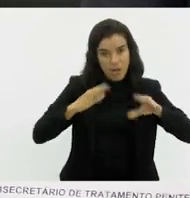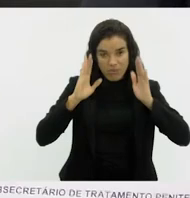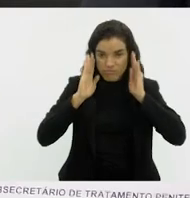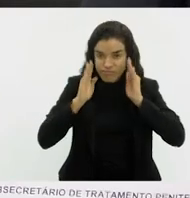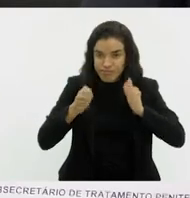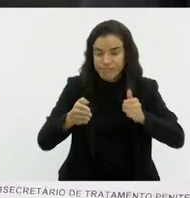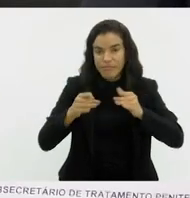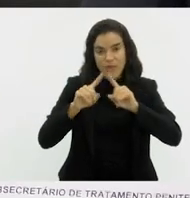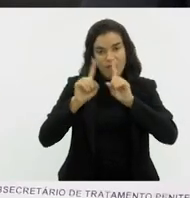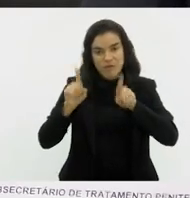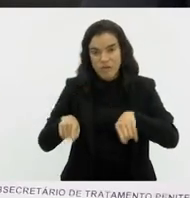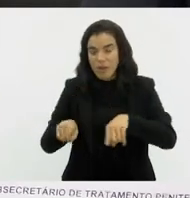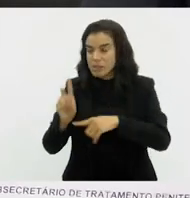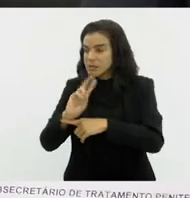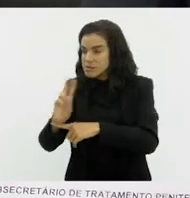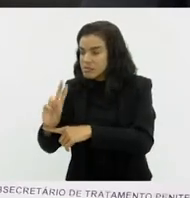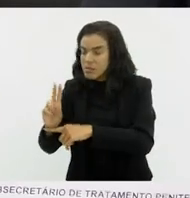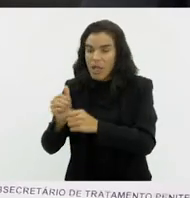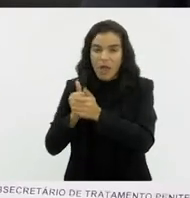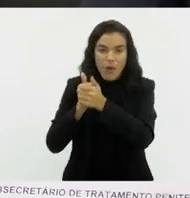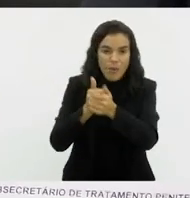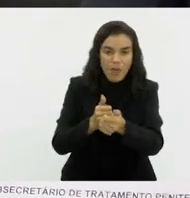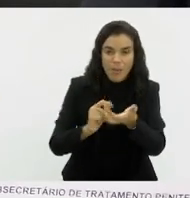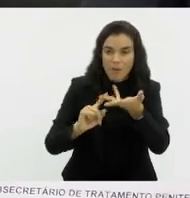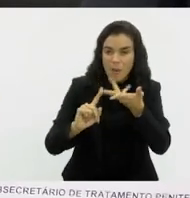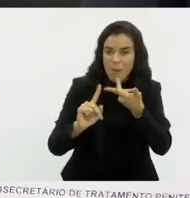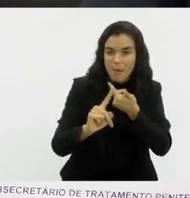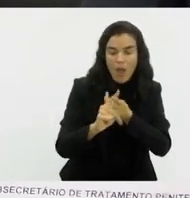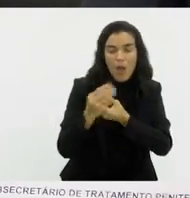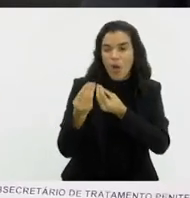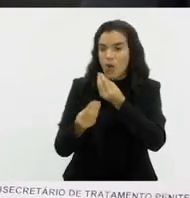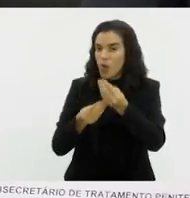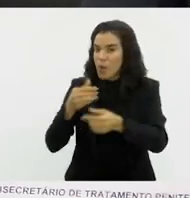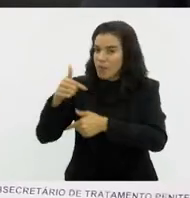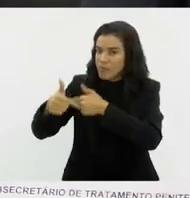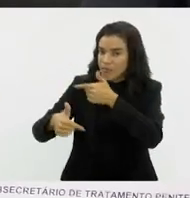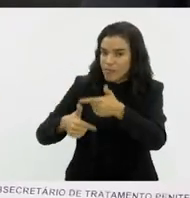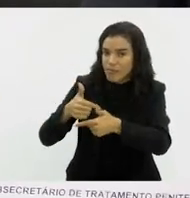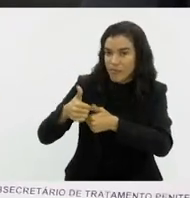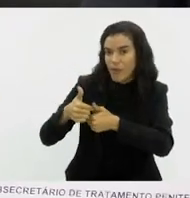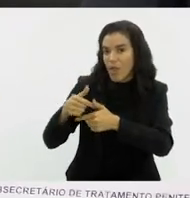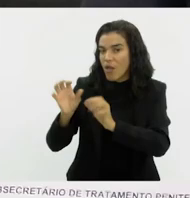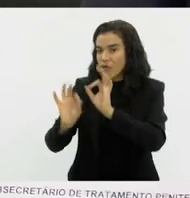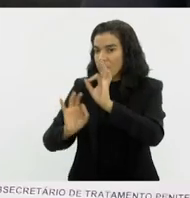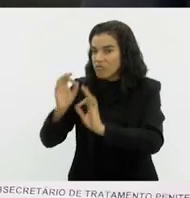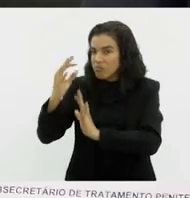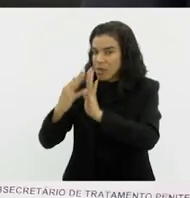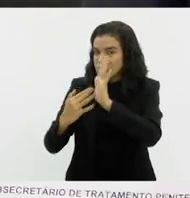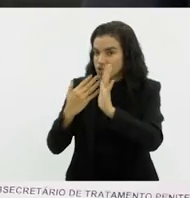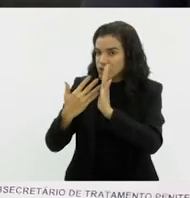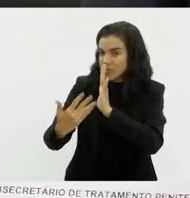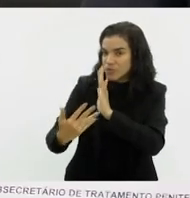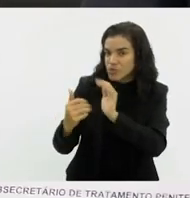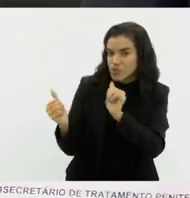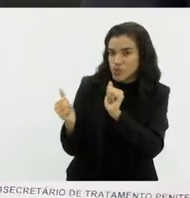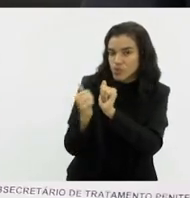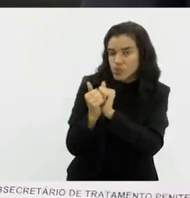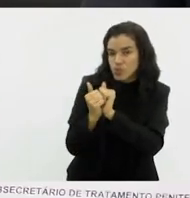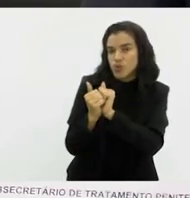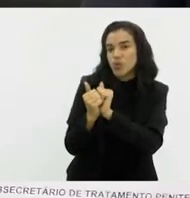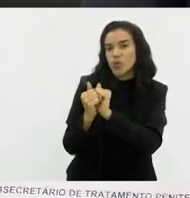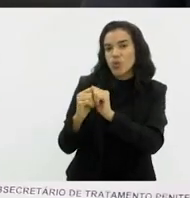daquele preso, da segurança, dos acompanhamentos tal, de como vai se dar. Eu vou estar fazendo um planejamento junto com meus